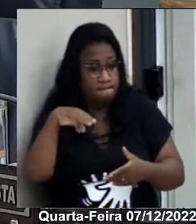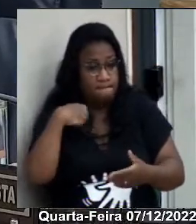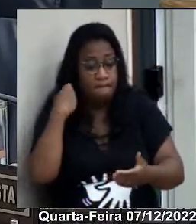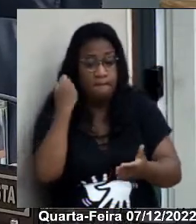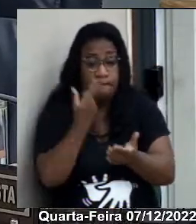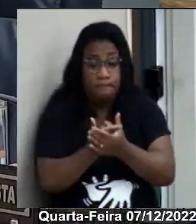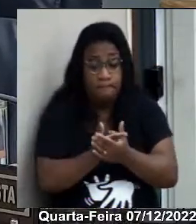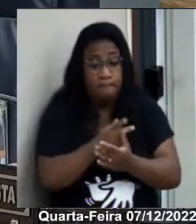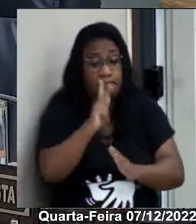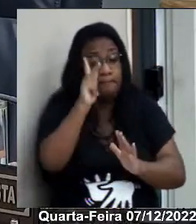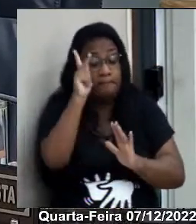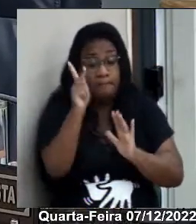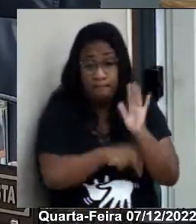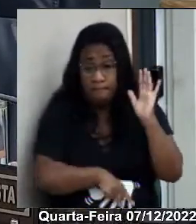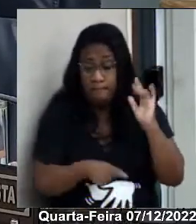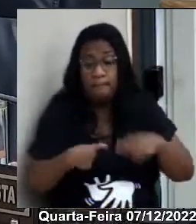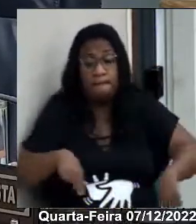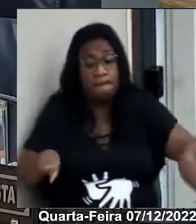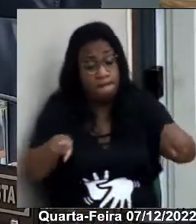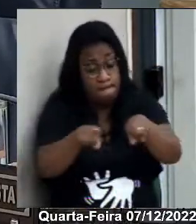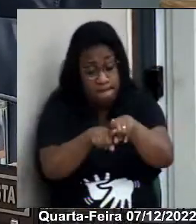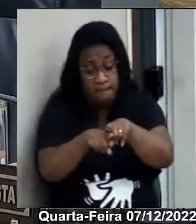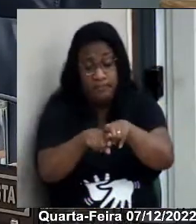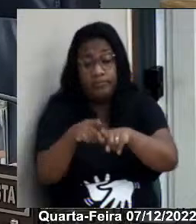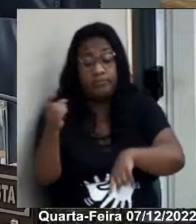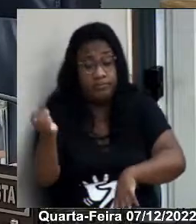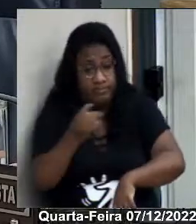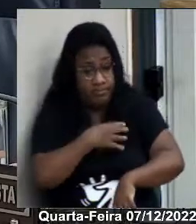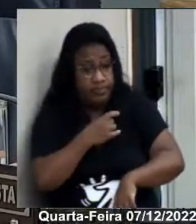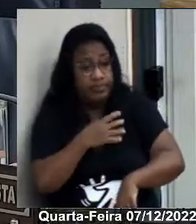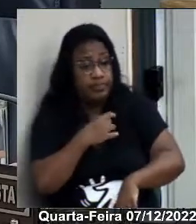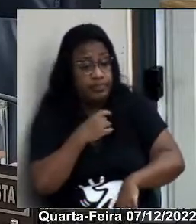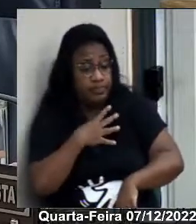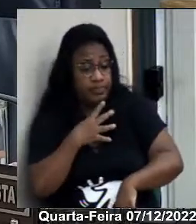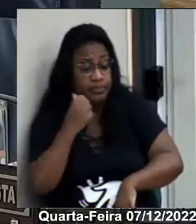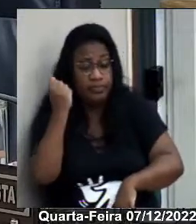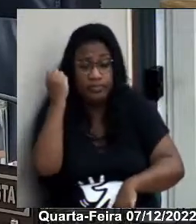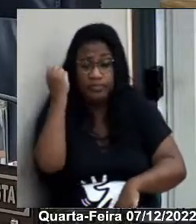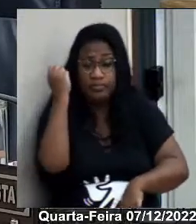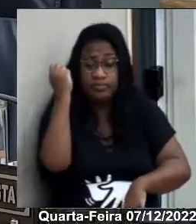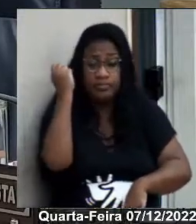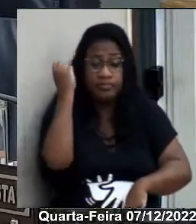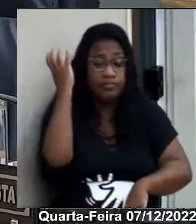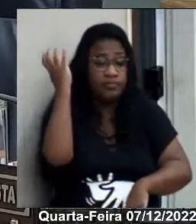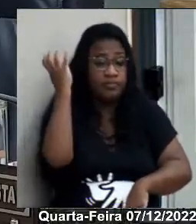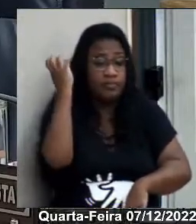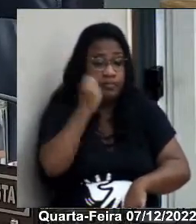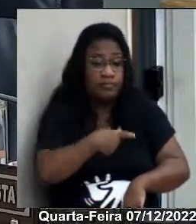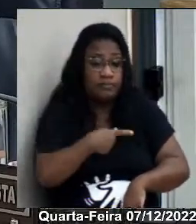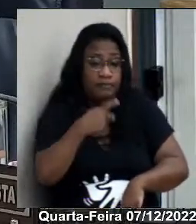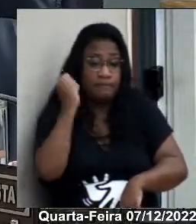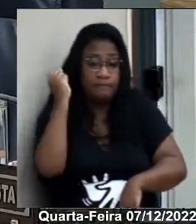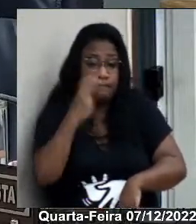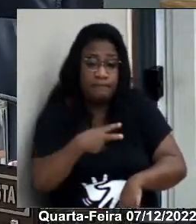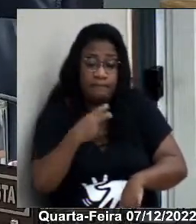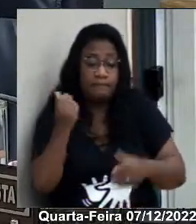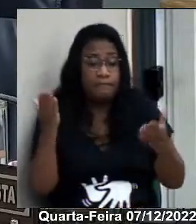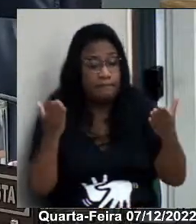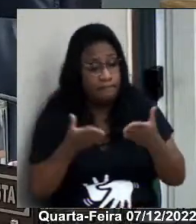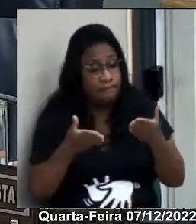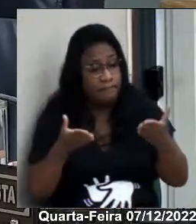parte patronal da Previdência, o GCM também fica com medo. Porque não sabe se vai receber aposentadoria no futuro. Então, é disso que a gente está falando